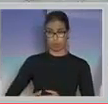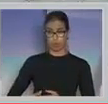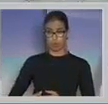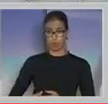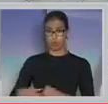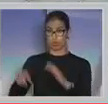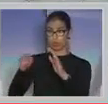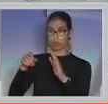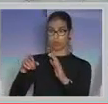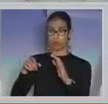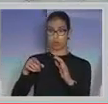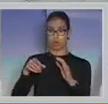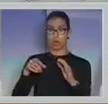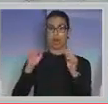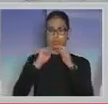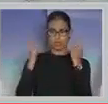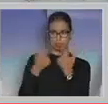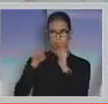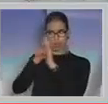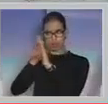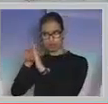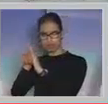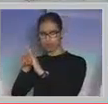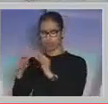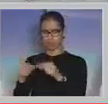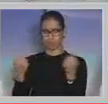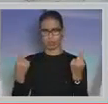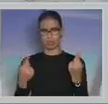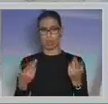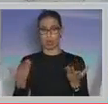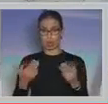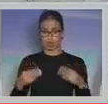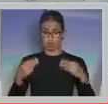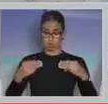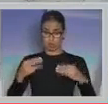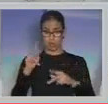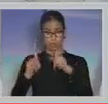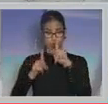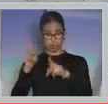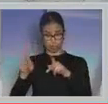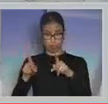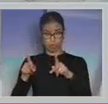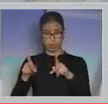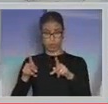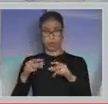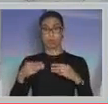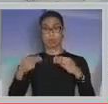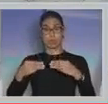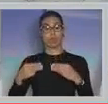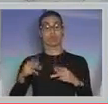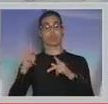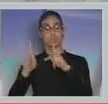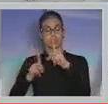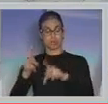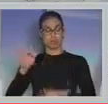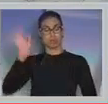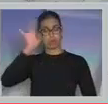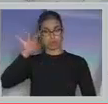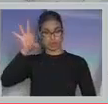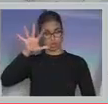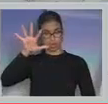pela Assembleia Legislativa hoje saiu a denúncia de que o ministério público está investigando o Federal Federal